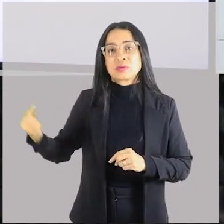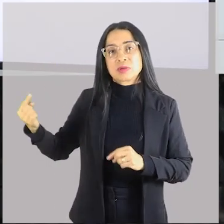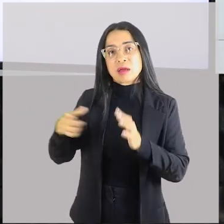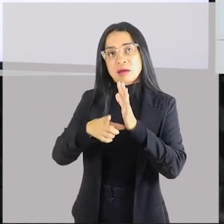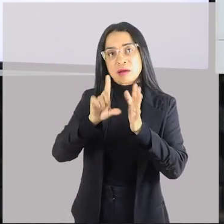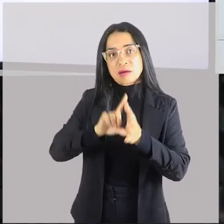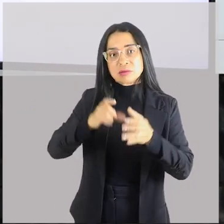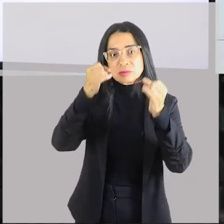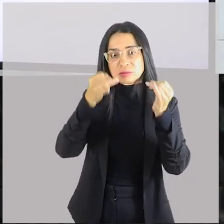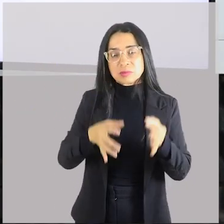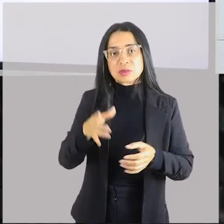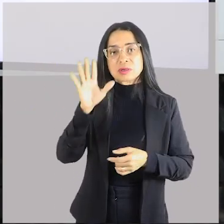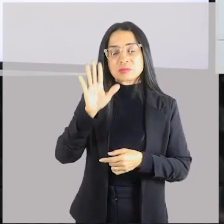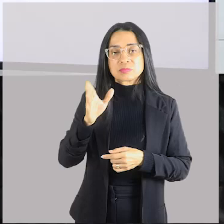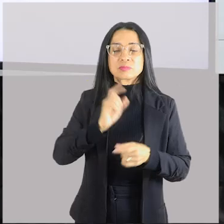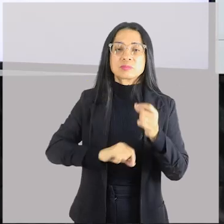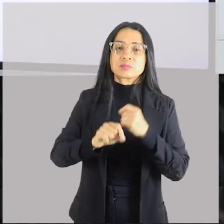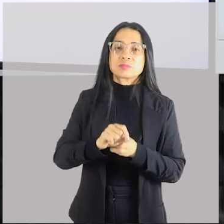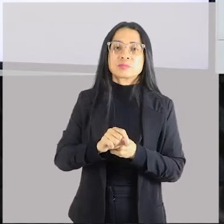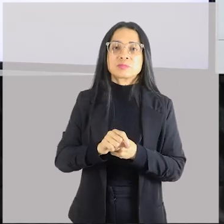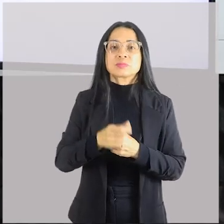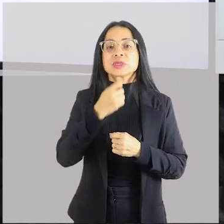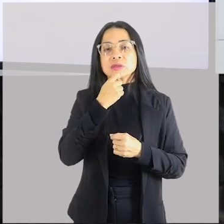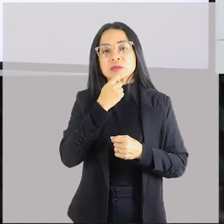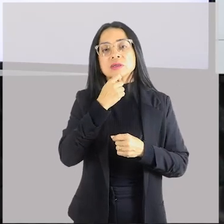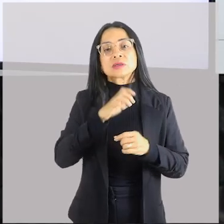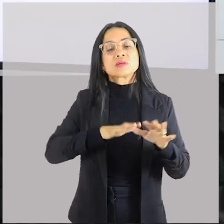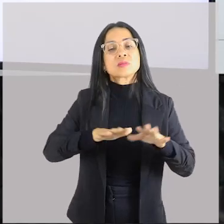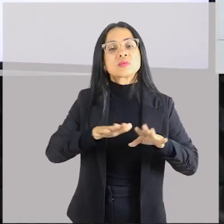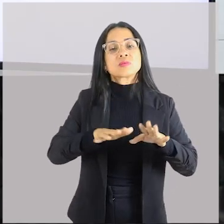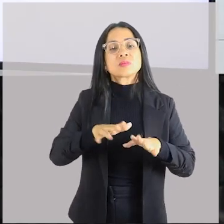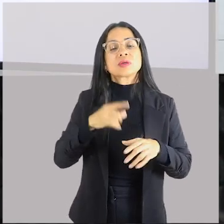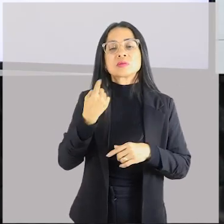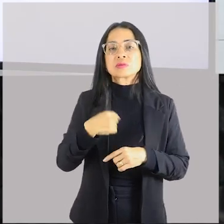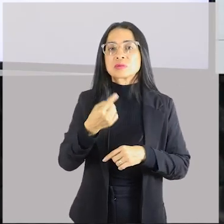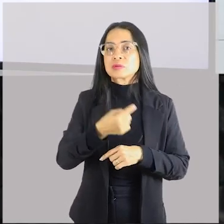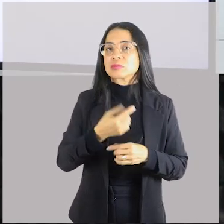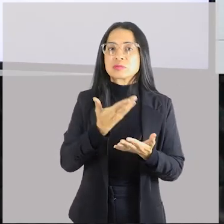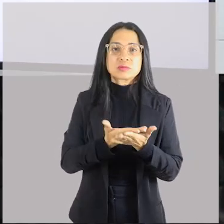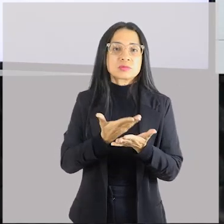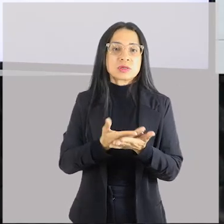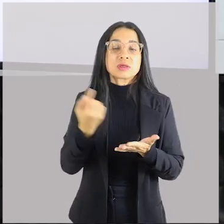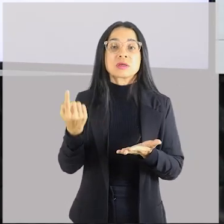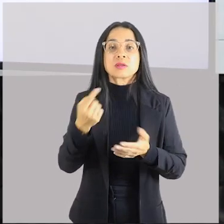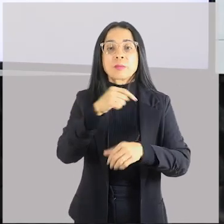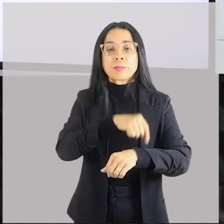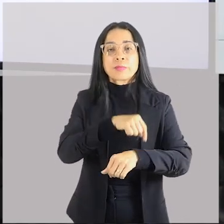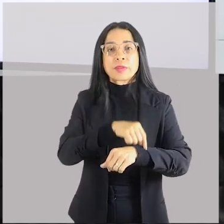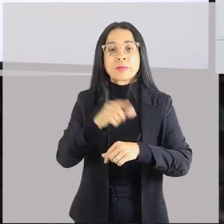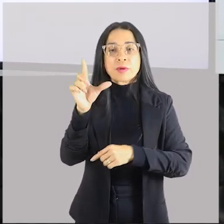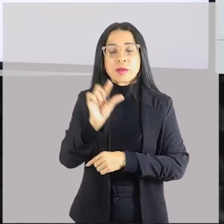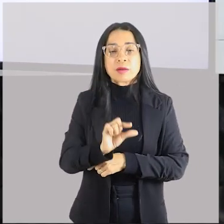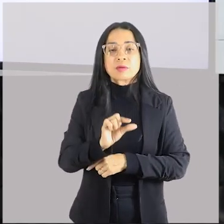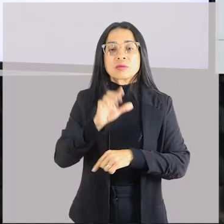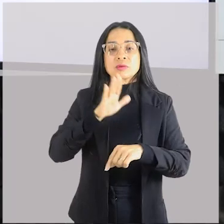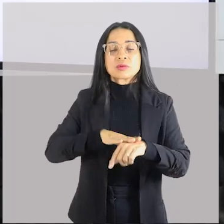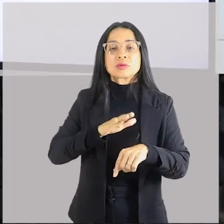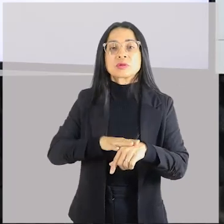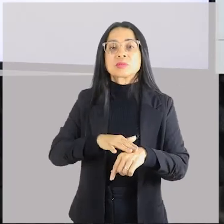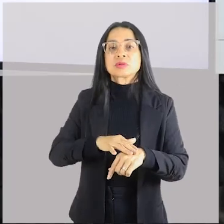dadaismo expressionismo e ainda um movimento que eu não falei que a gente não vai trabalhar porque o tempo é curto mas chama-se